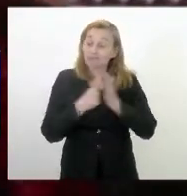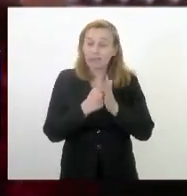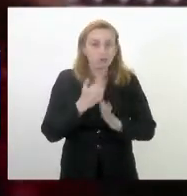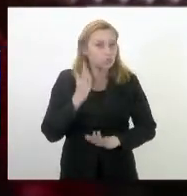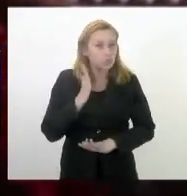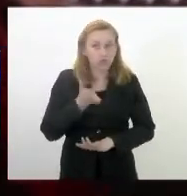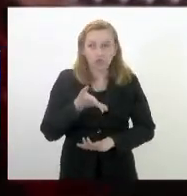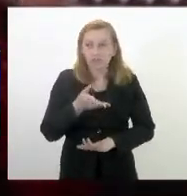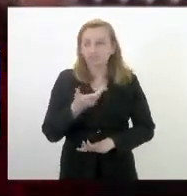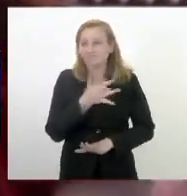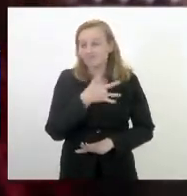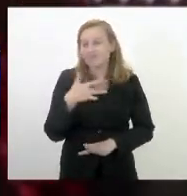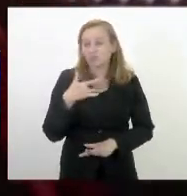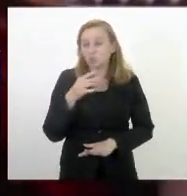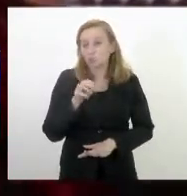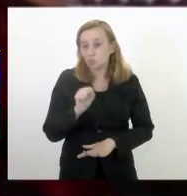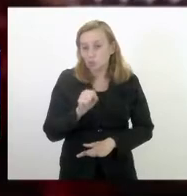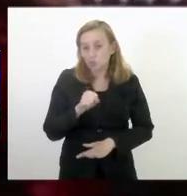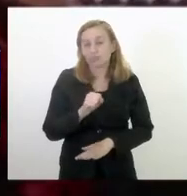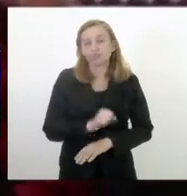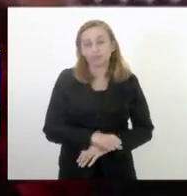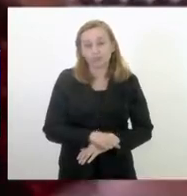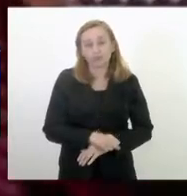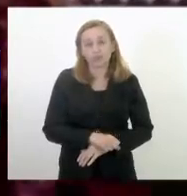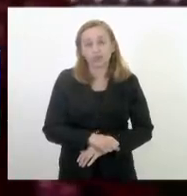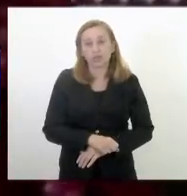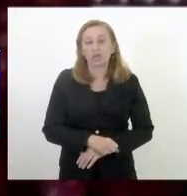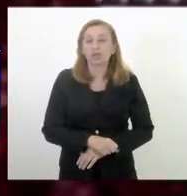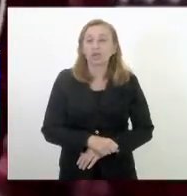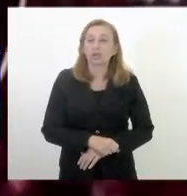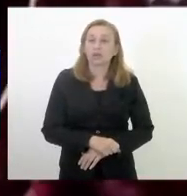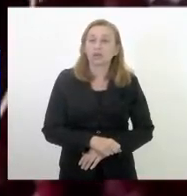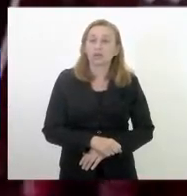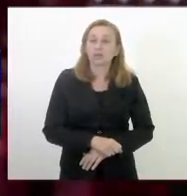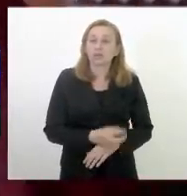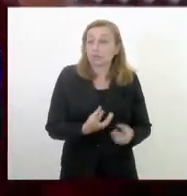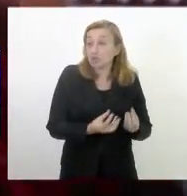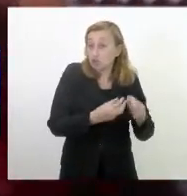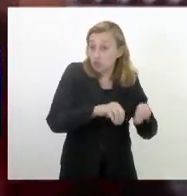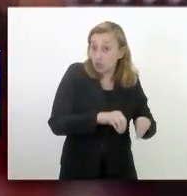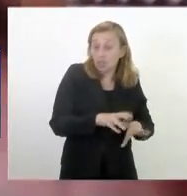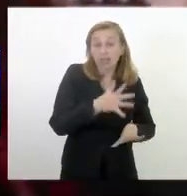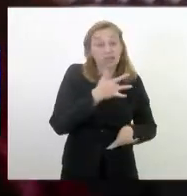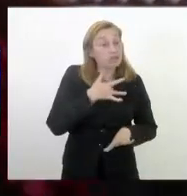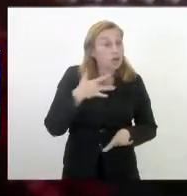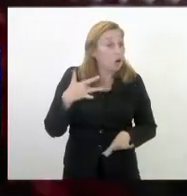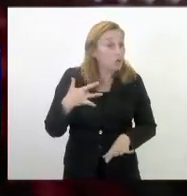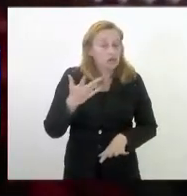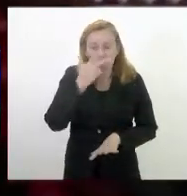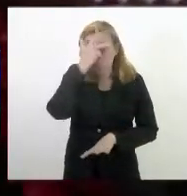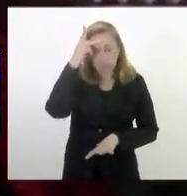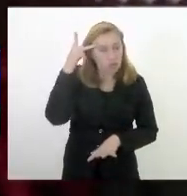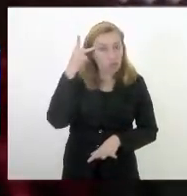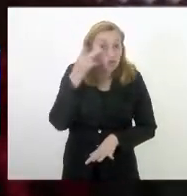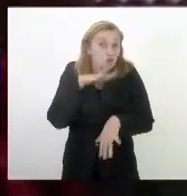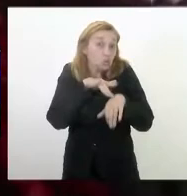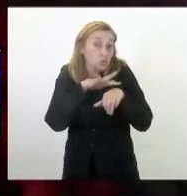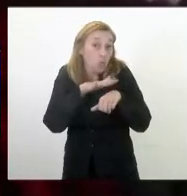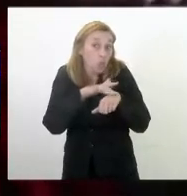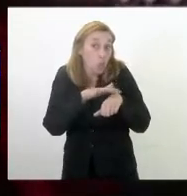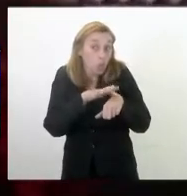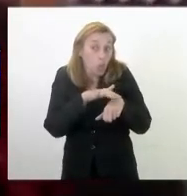direto na sua saúde, seja no impacto da saúde, né, das vias respiratórias, das questões das doenças,